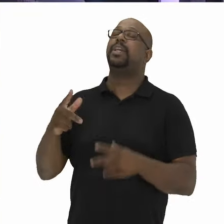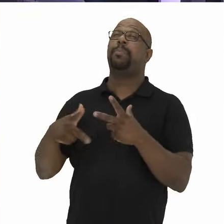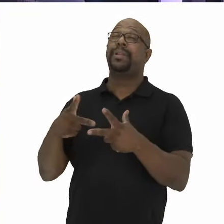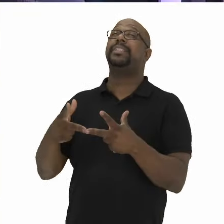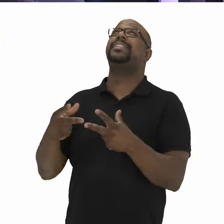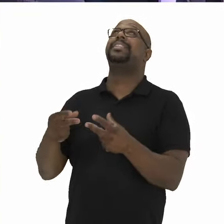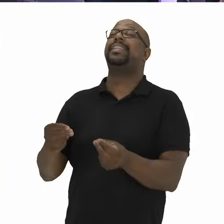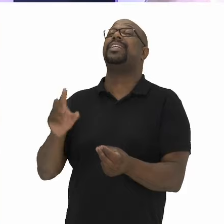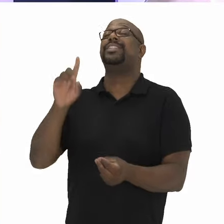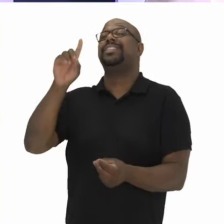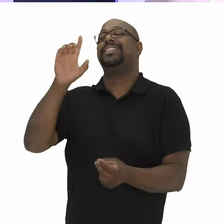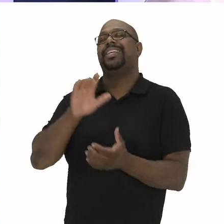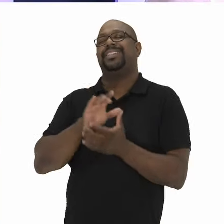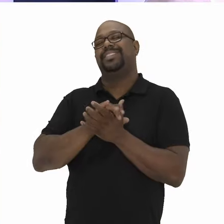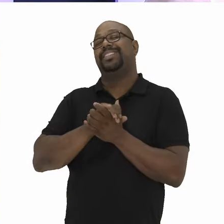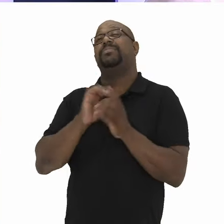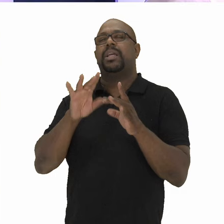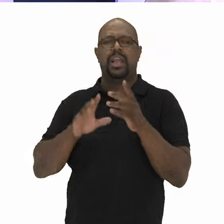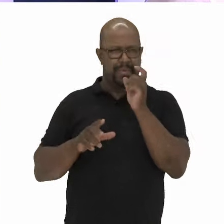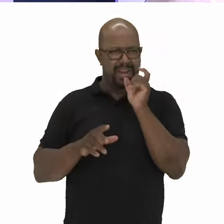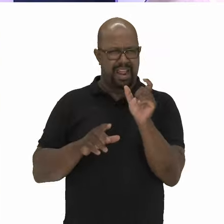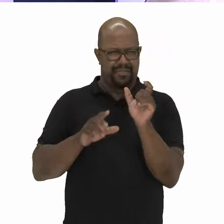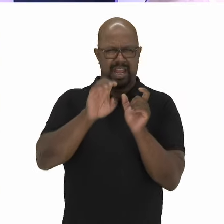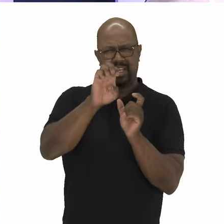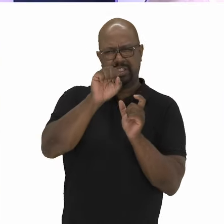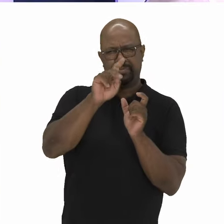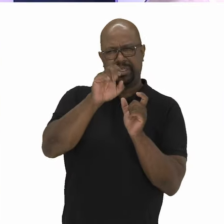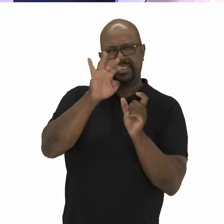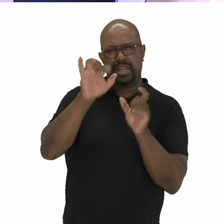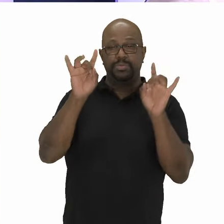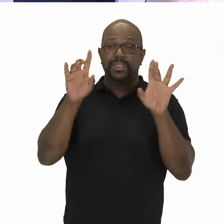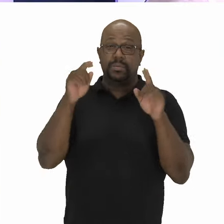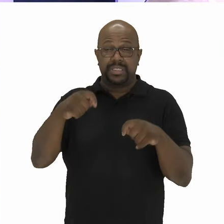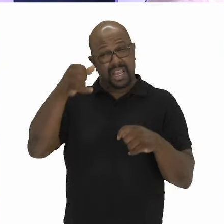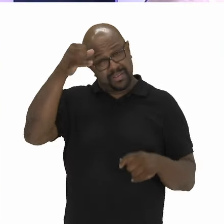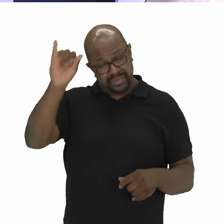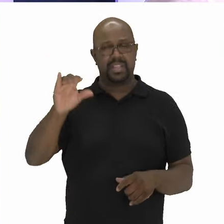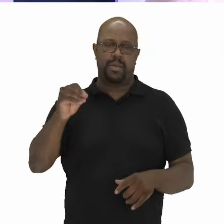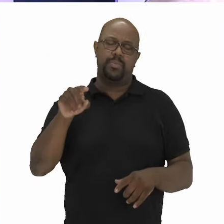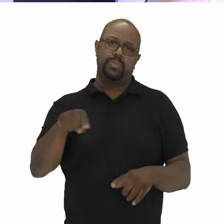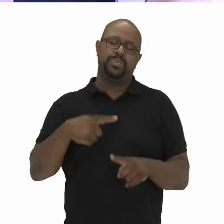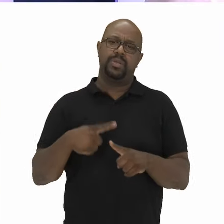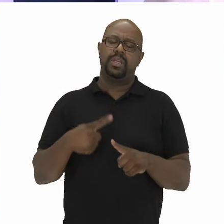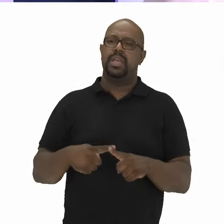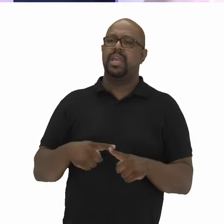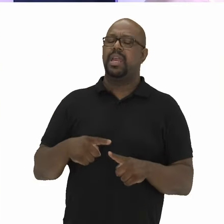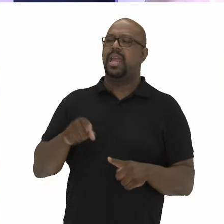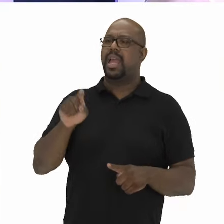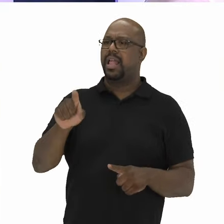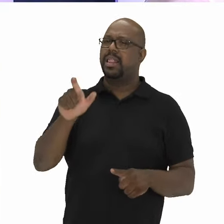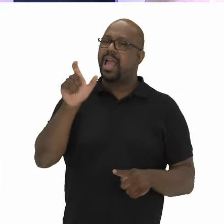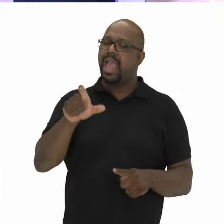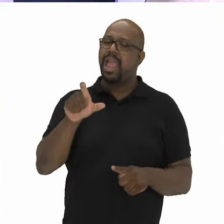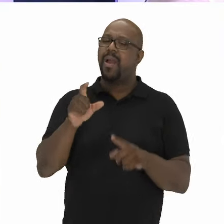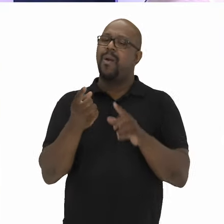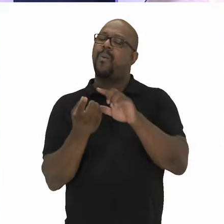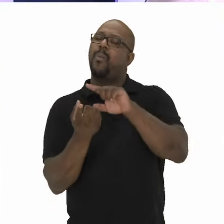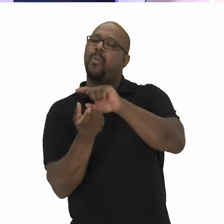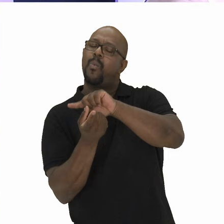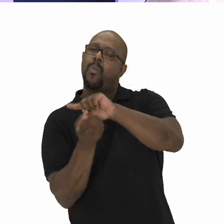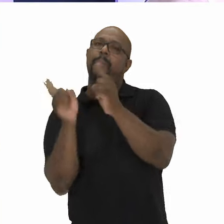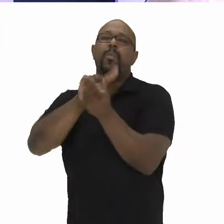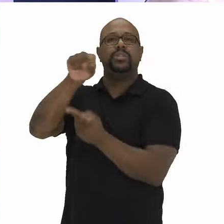criança é um presente é criança especial a palavra especial mesmo a gente tem que evitar muito usar porque ela na verdade ela é